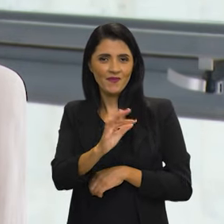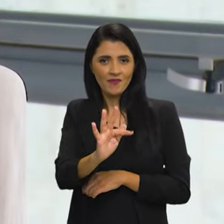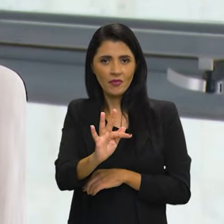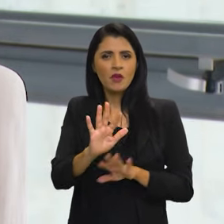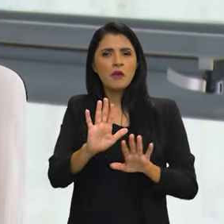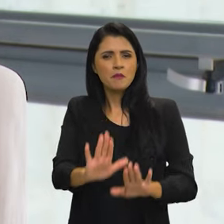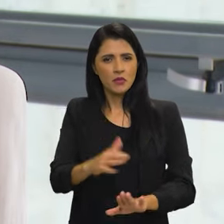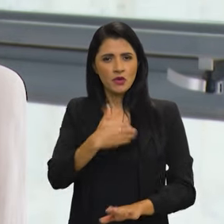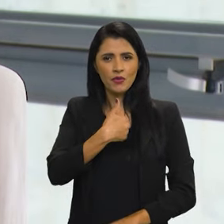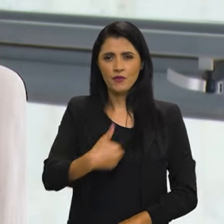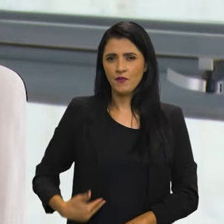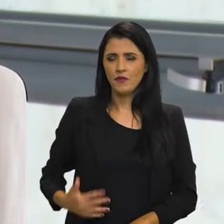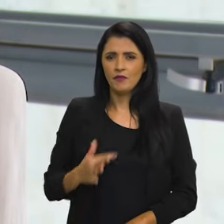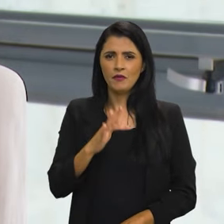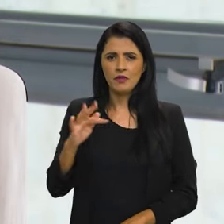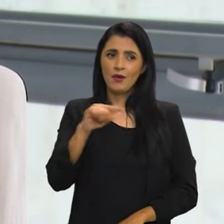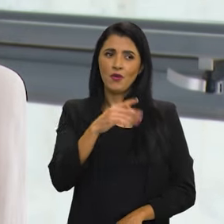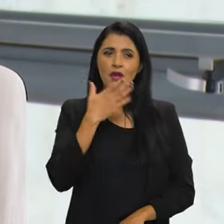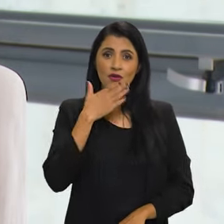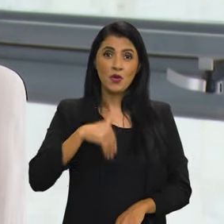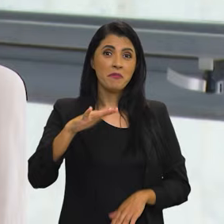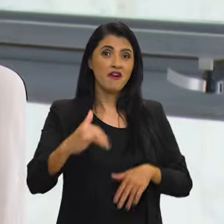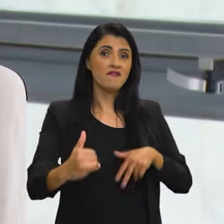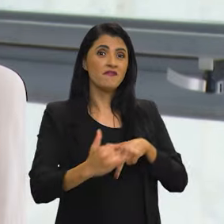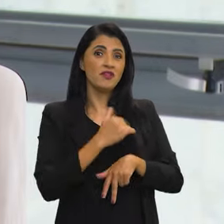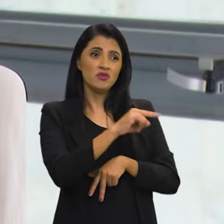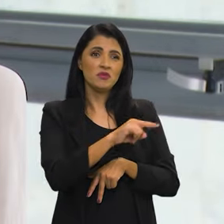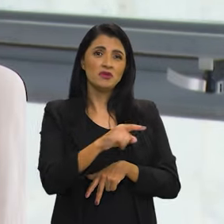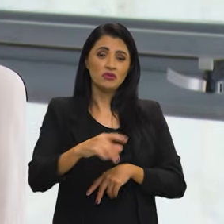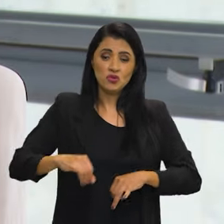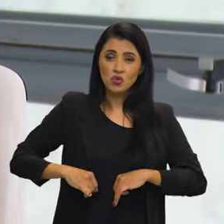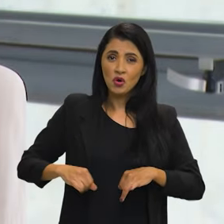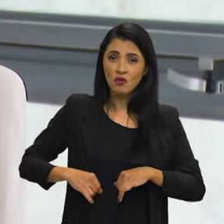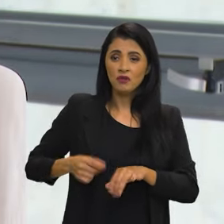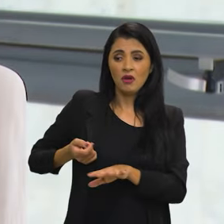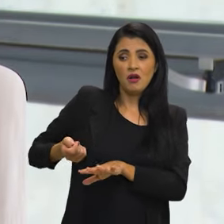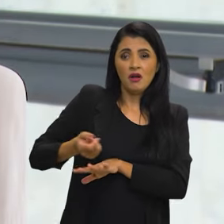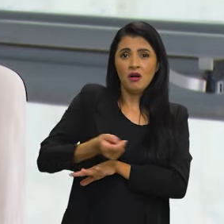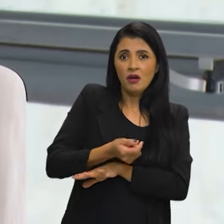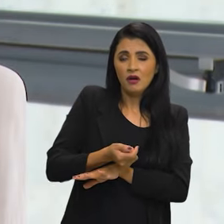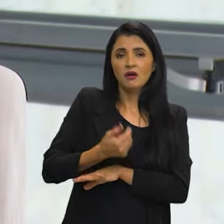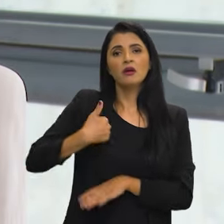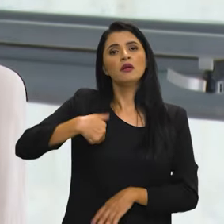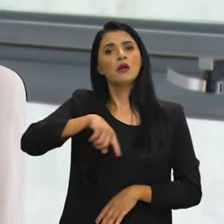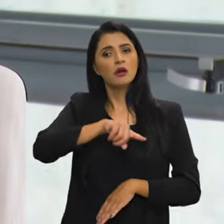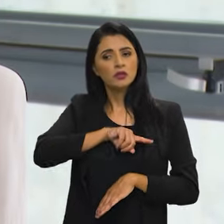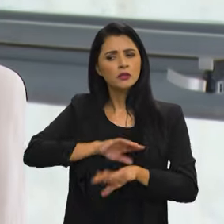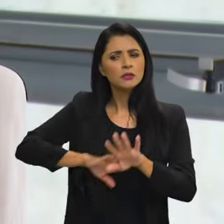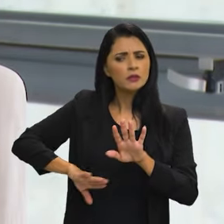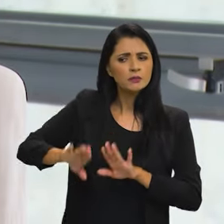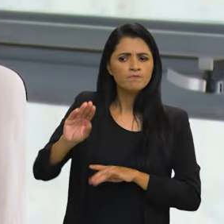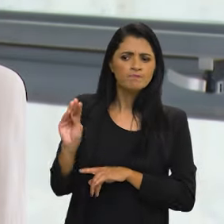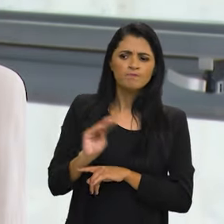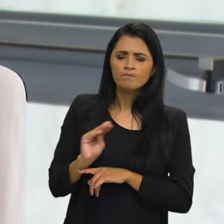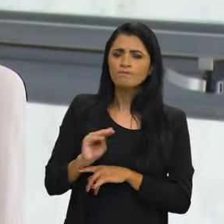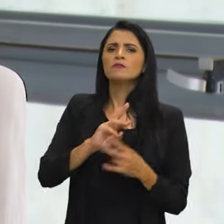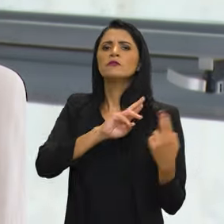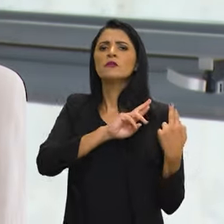federal talvez ele seja uma das maiores vítimas das fake news e nós cuidamos